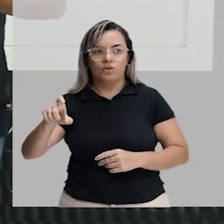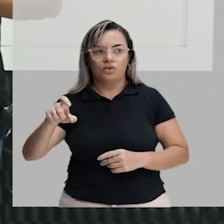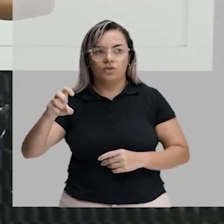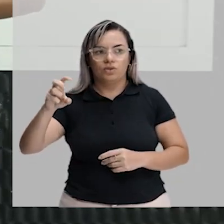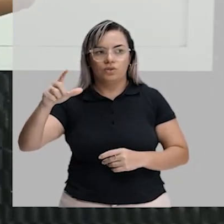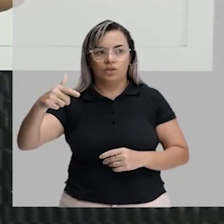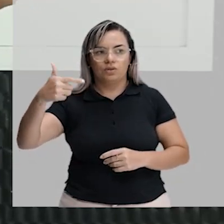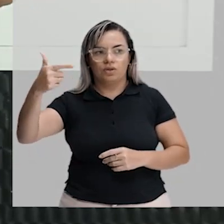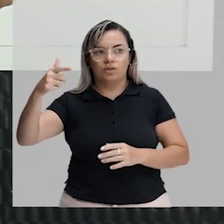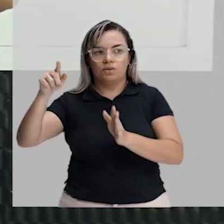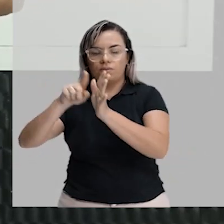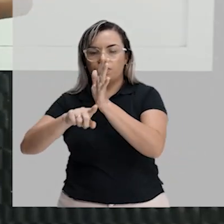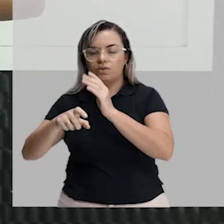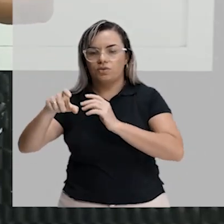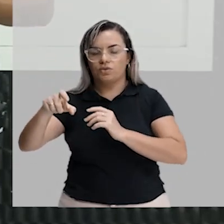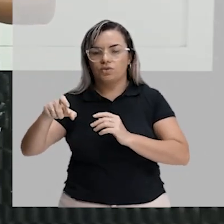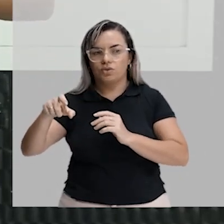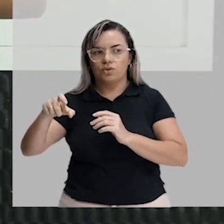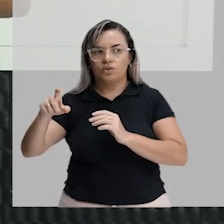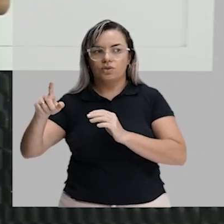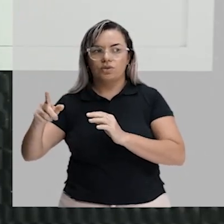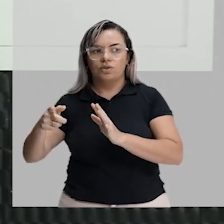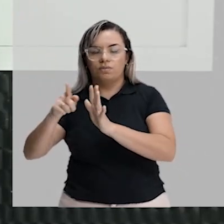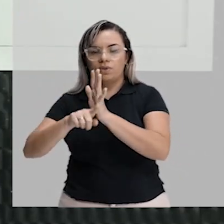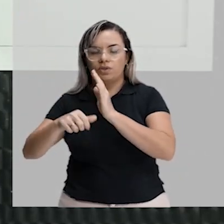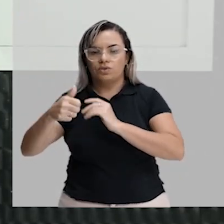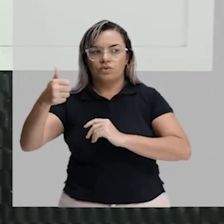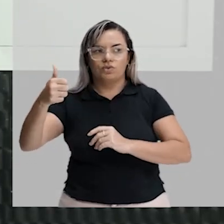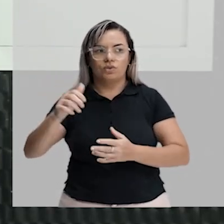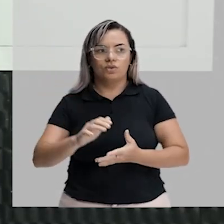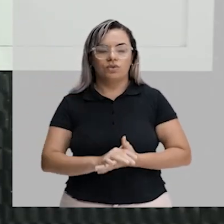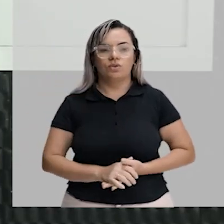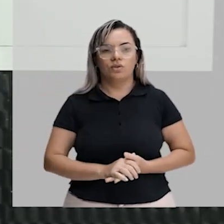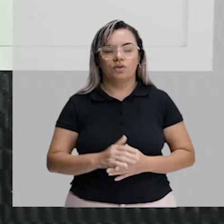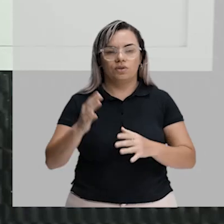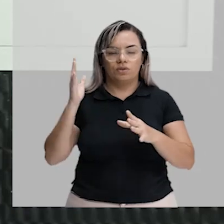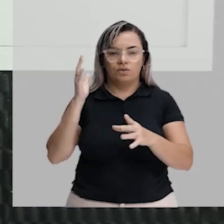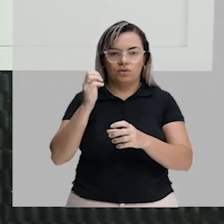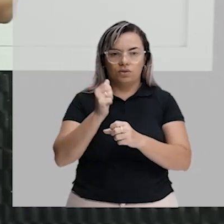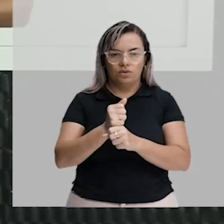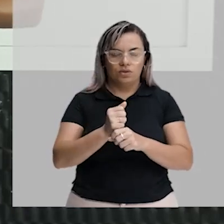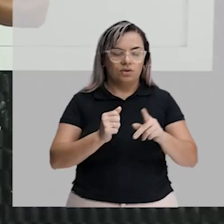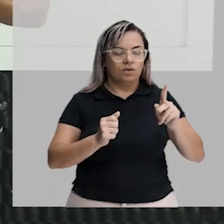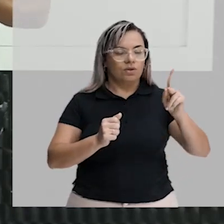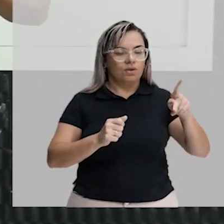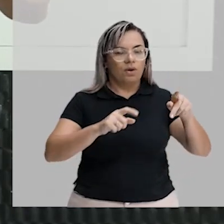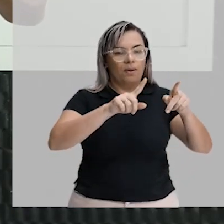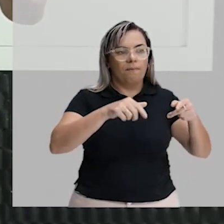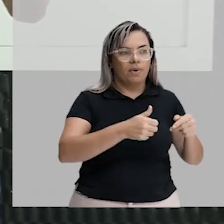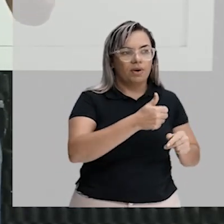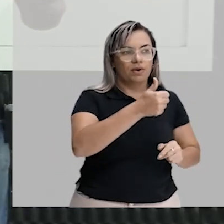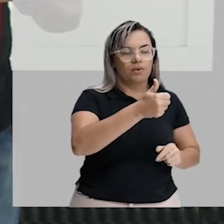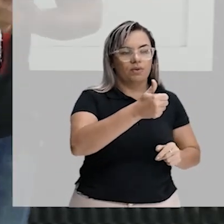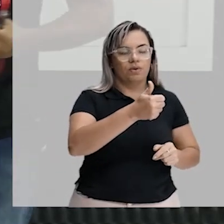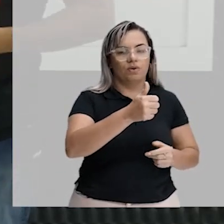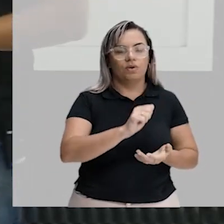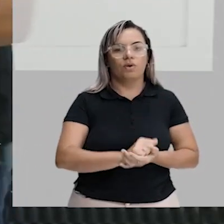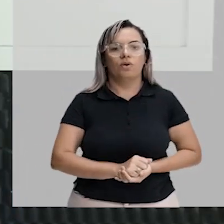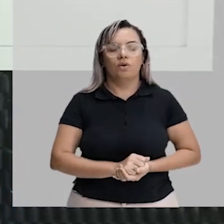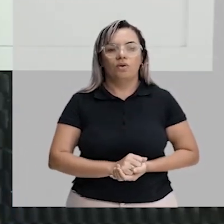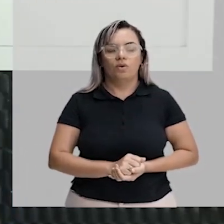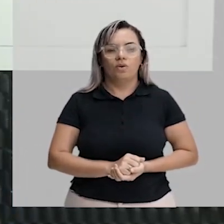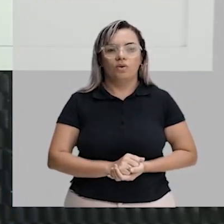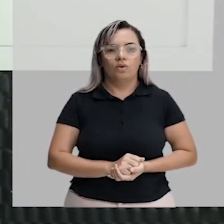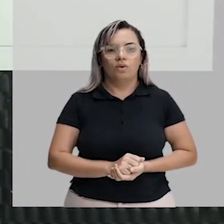vou calcular o P1, ou seja, eu vou calcular o valor numérico para quando x for igual a 1.